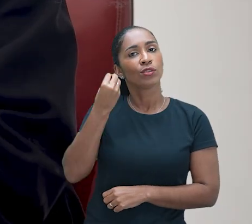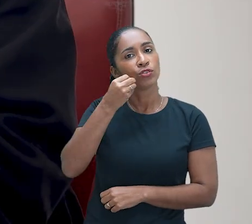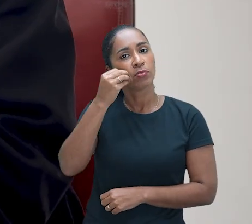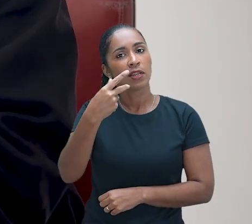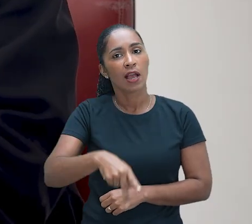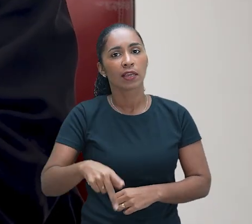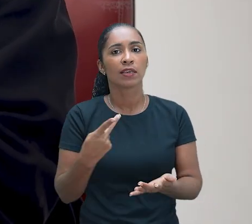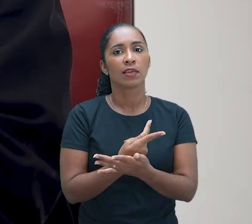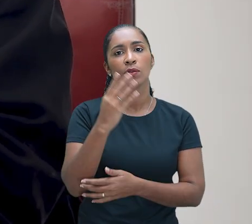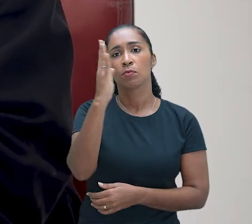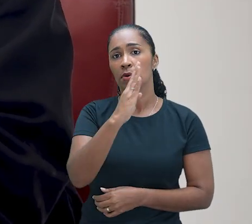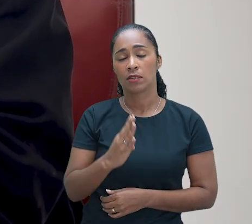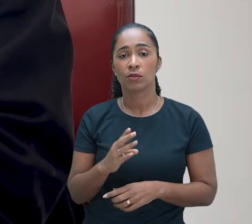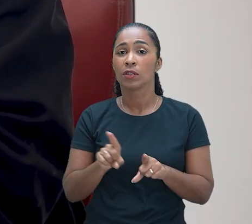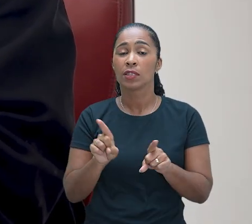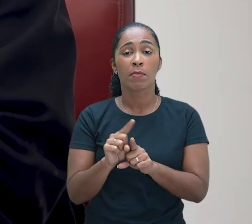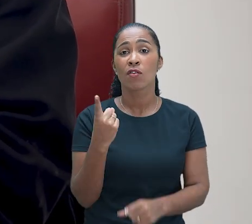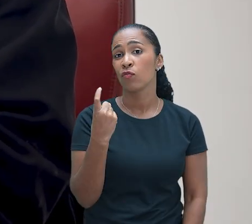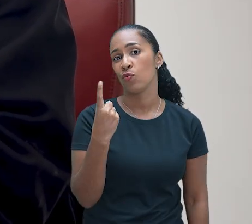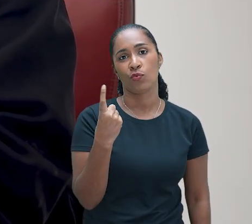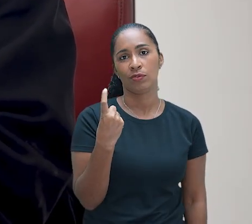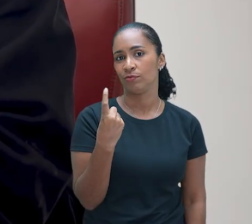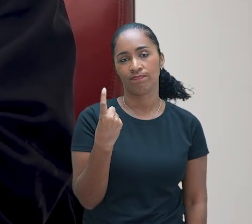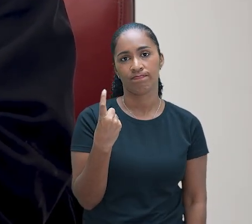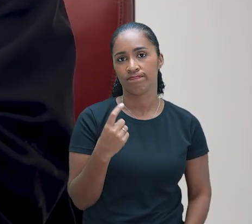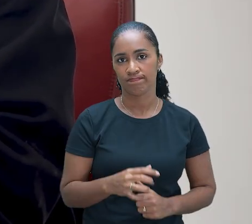experiência, o que aconteceu aqui no Brasil, também foi único, porque